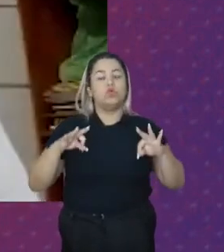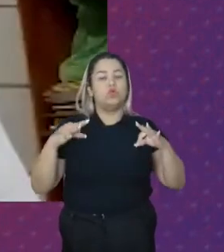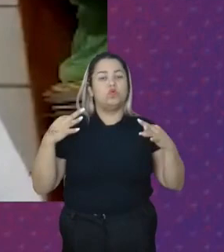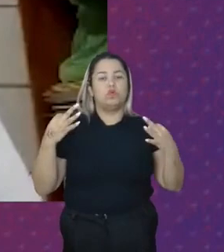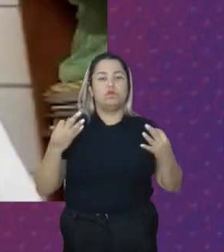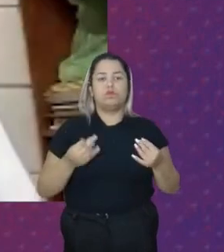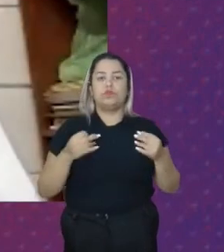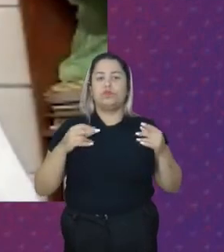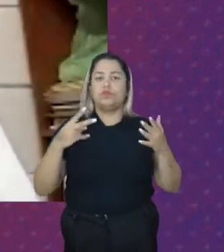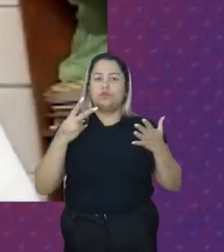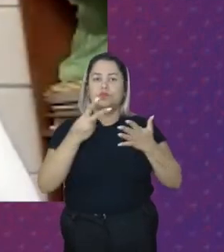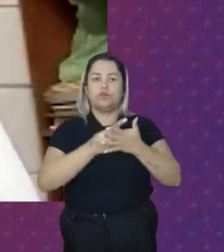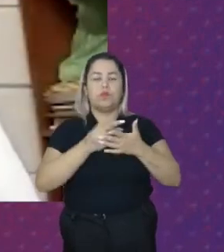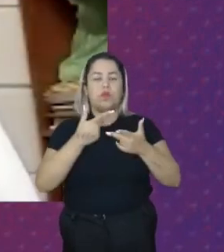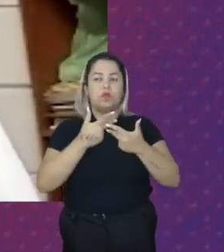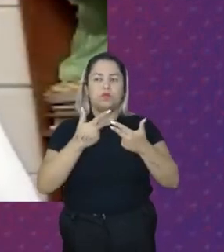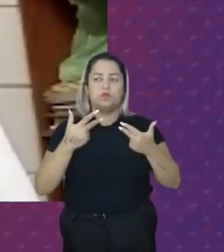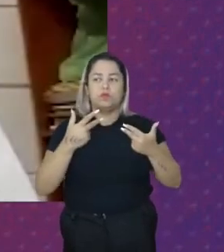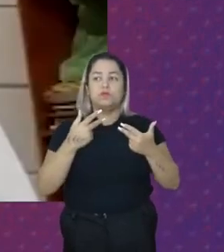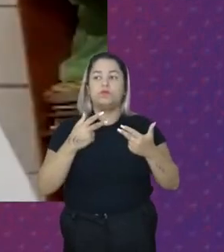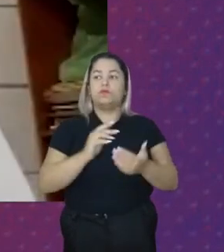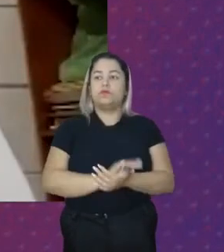retrocessos Que vem